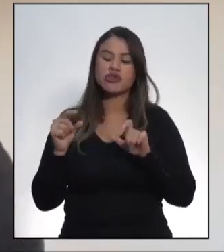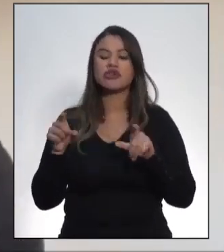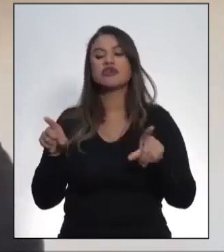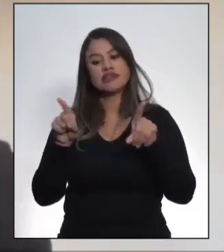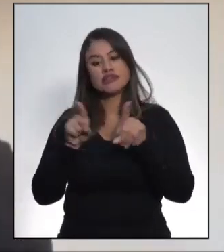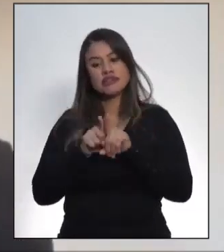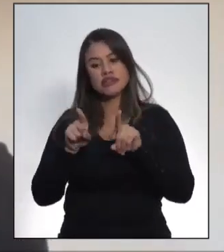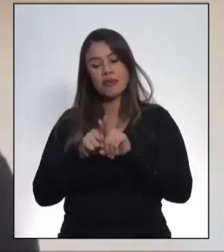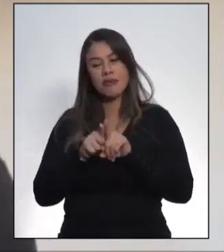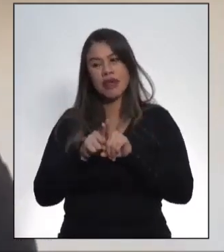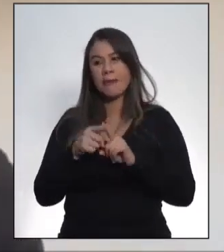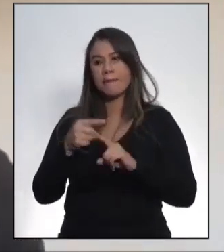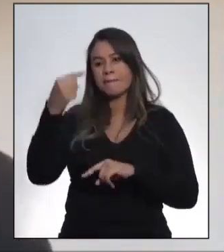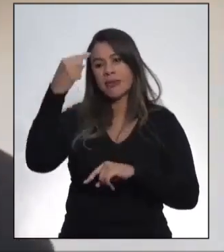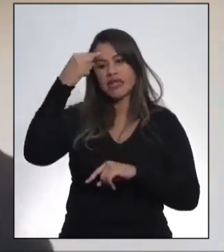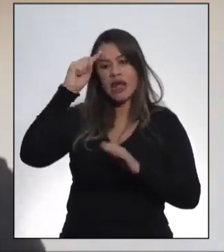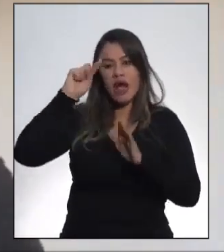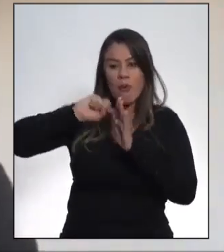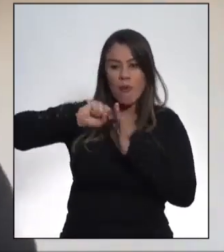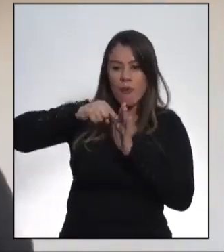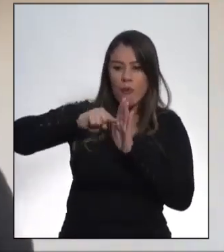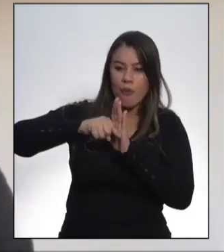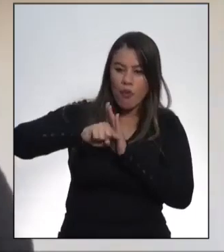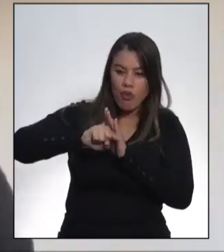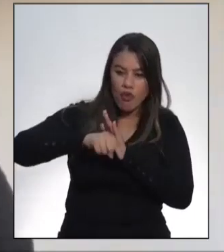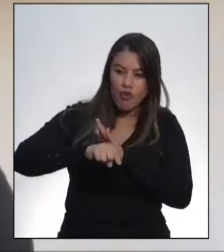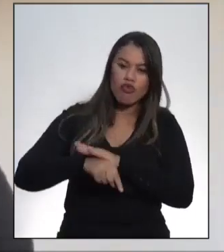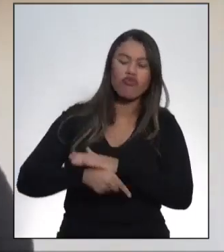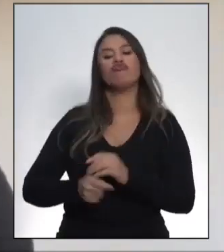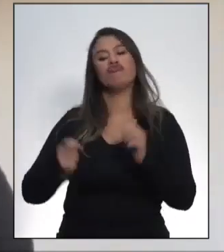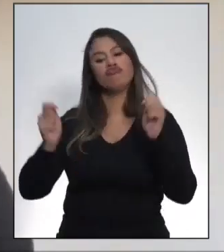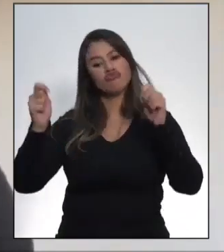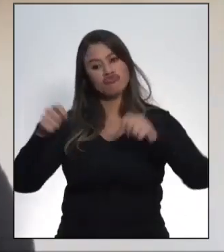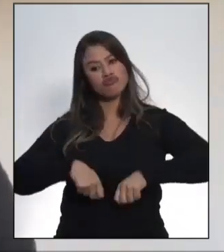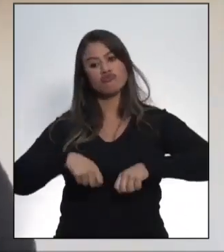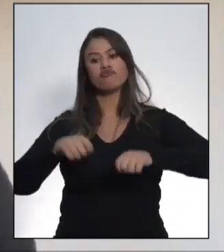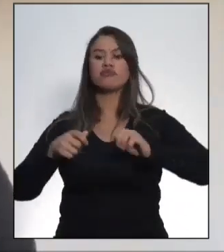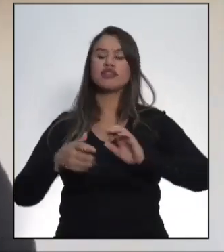fato, mergulhando em cada um desses grandes temas.